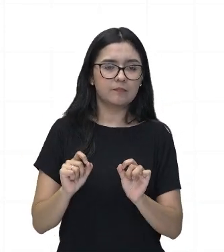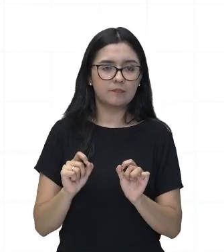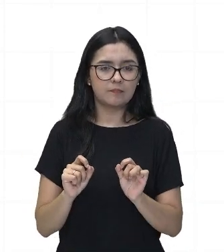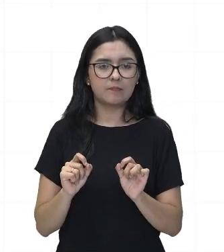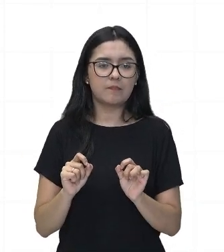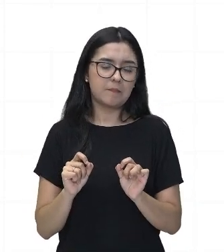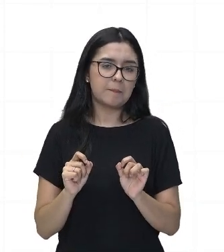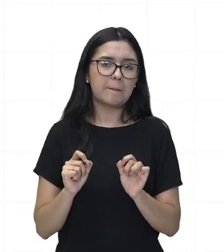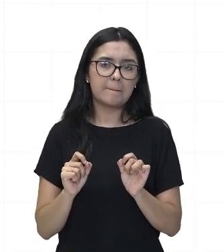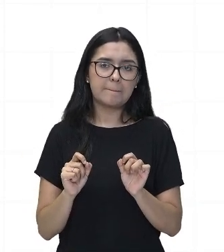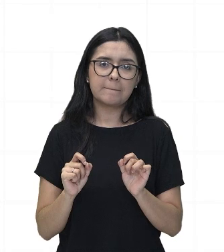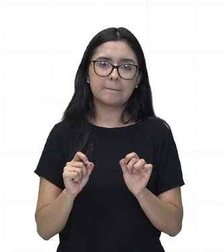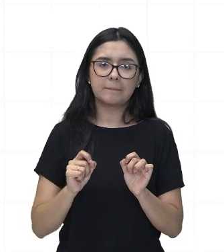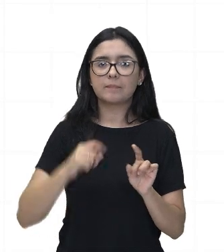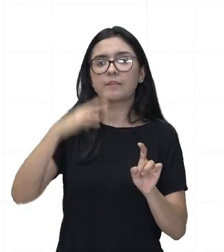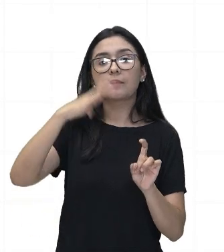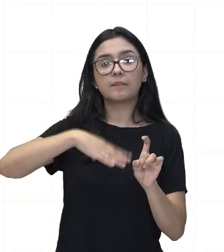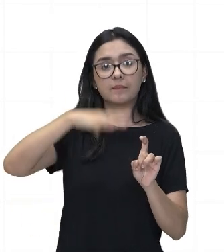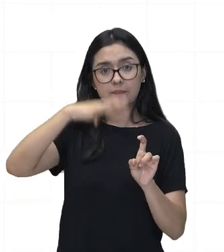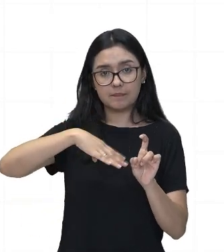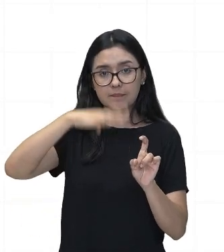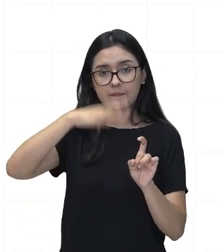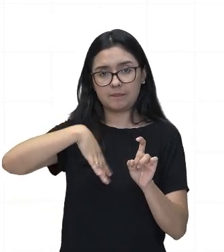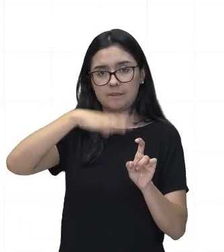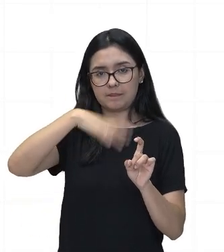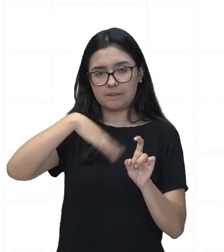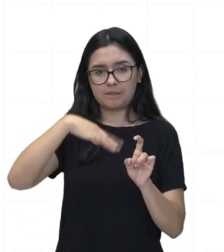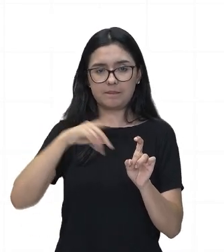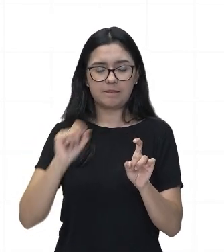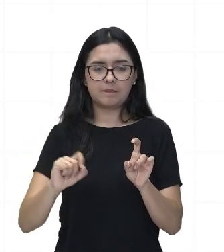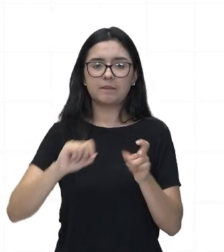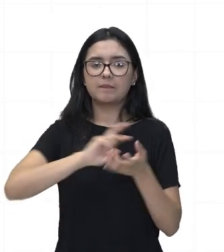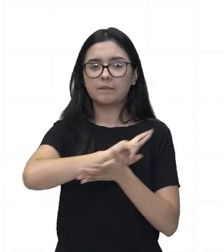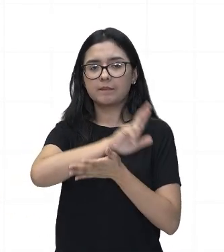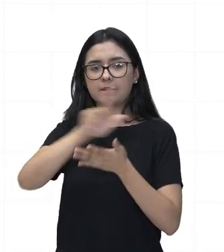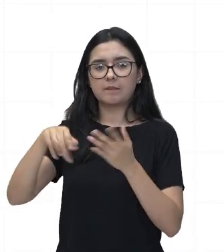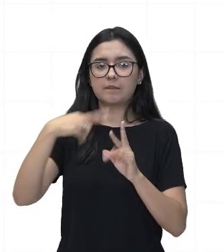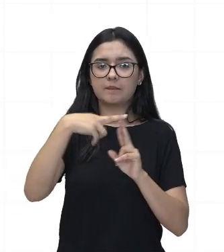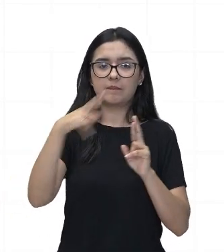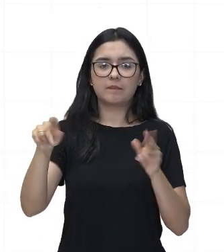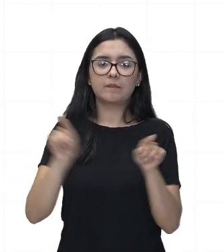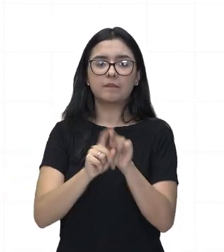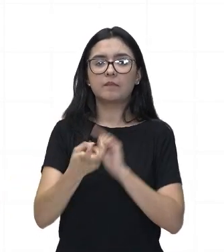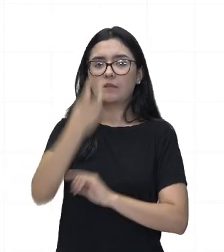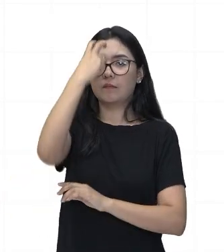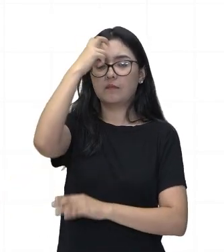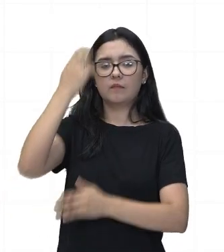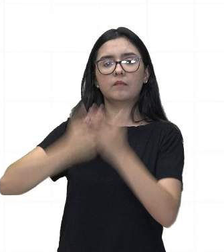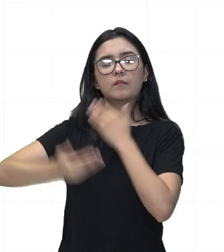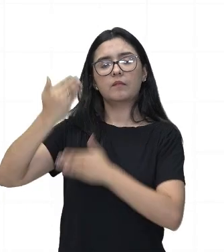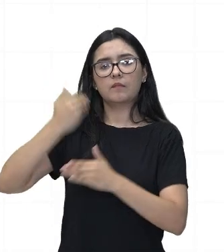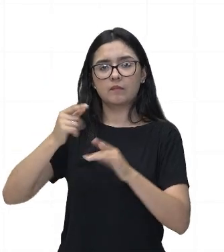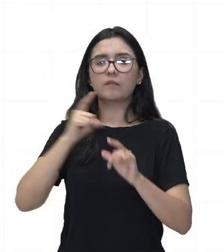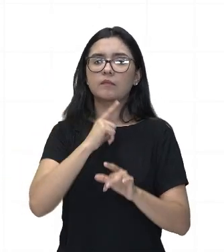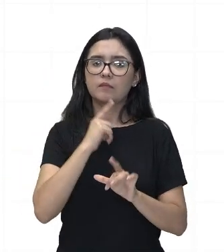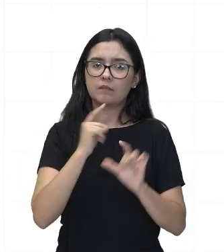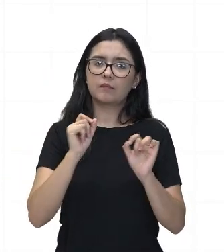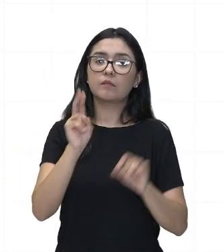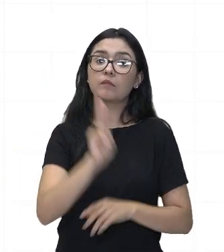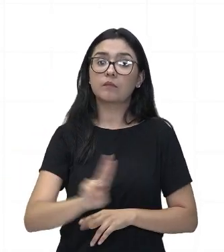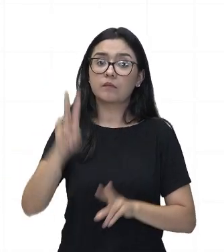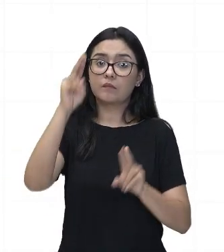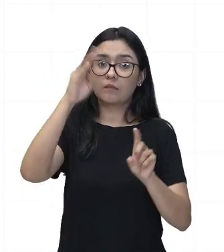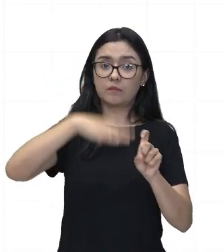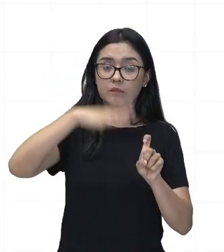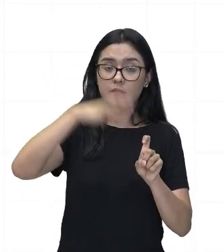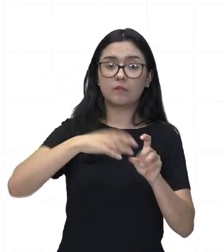o papel dos mitos. Né? As religiões e as culturas antigas recorrem aos mitos para